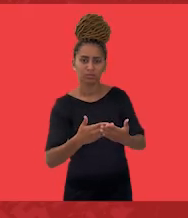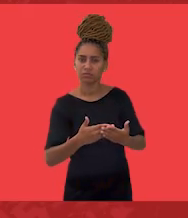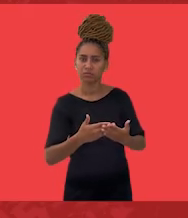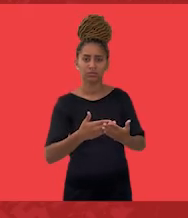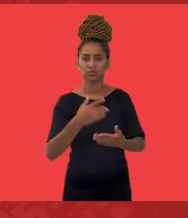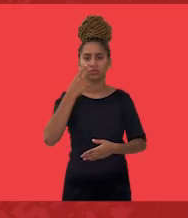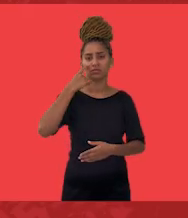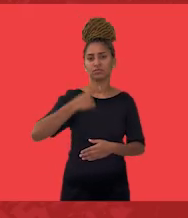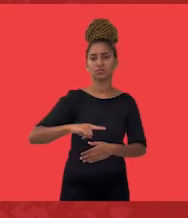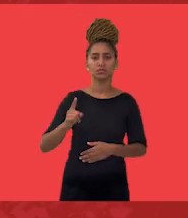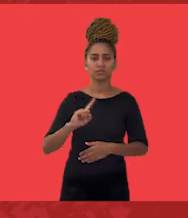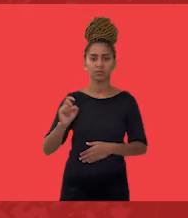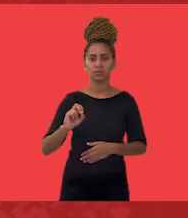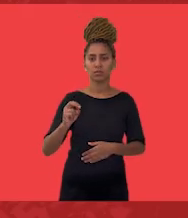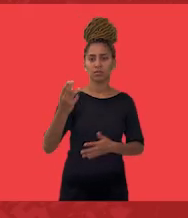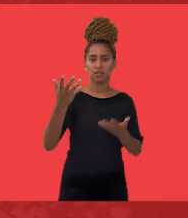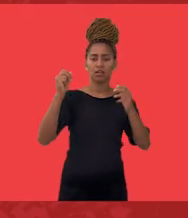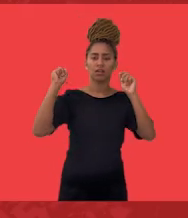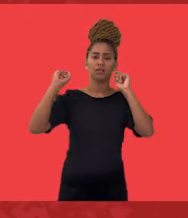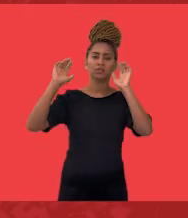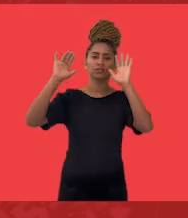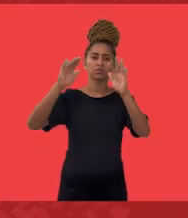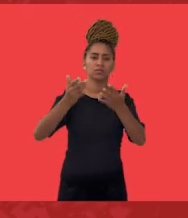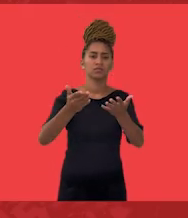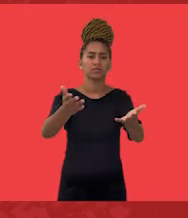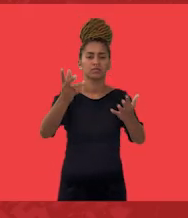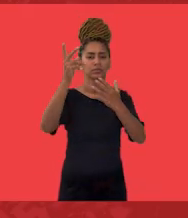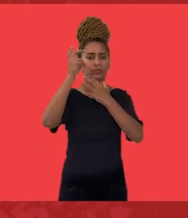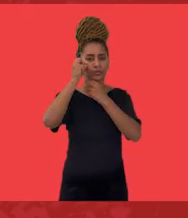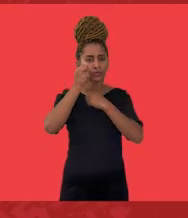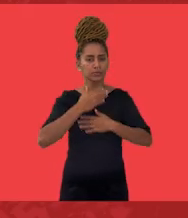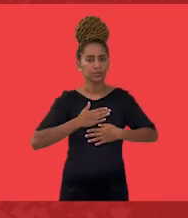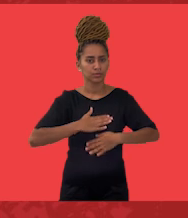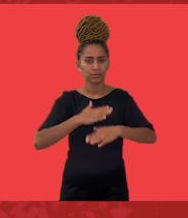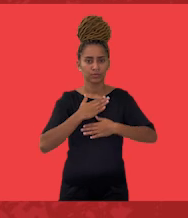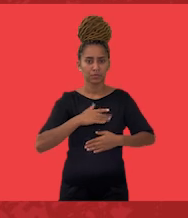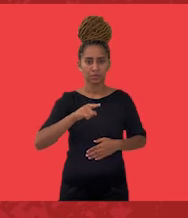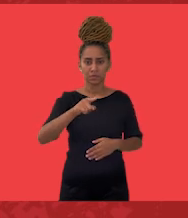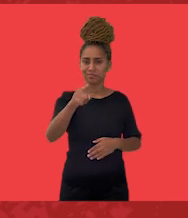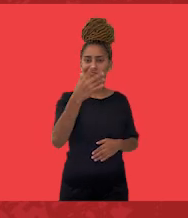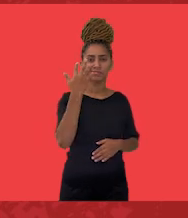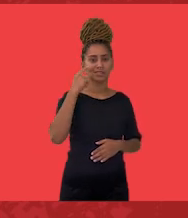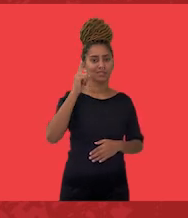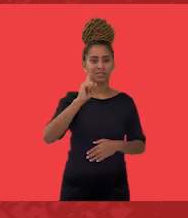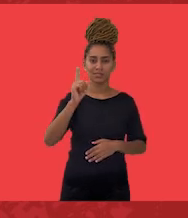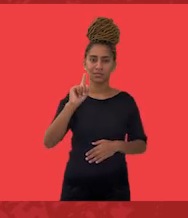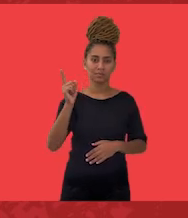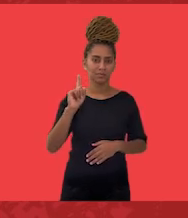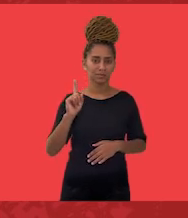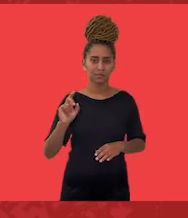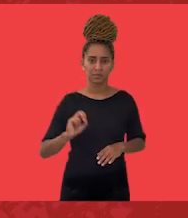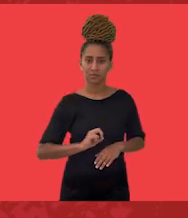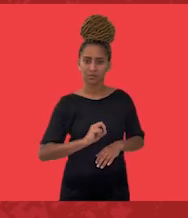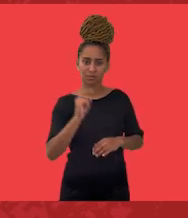vírgulas, imagens, tragédias, exclamações, memórias, reticências, frases